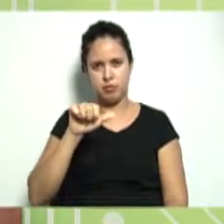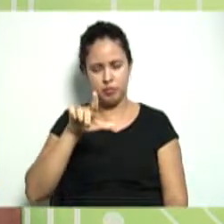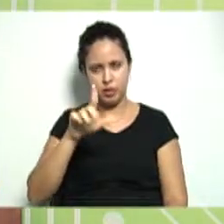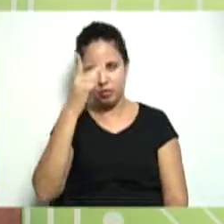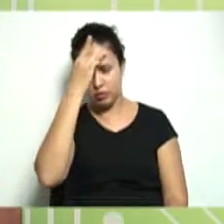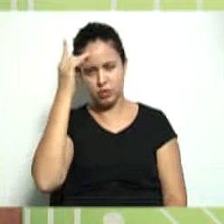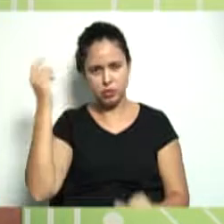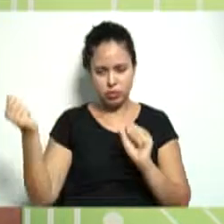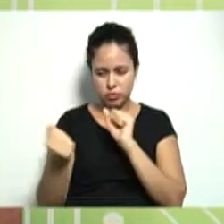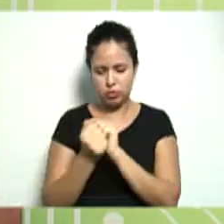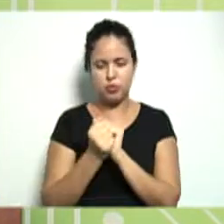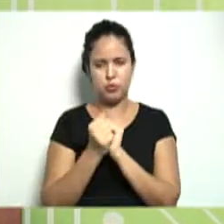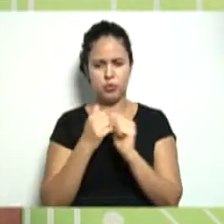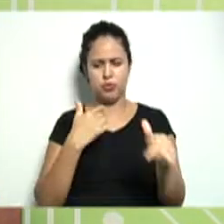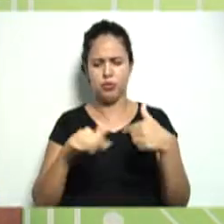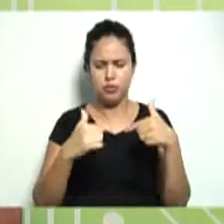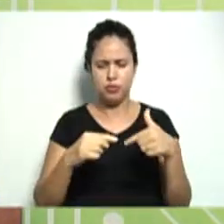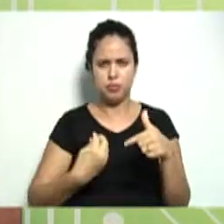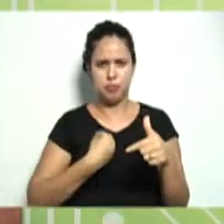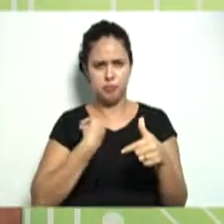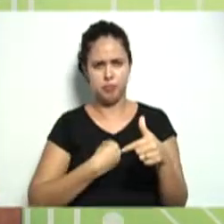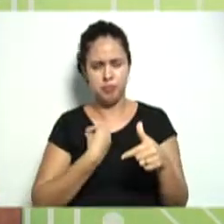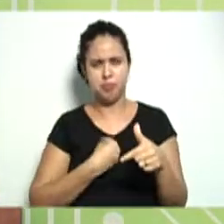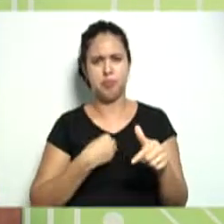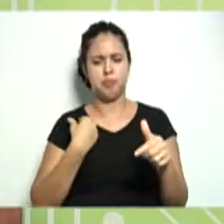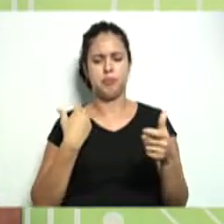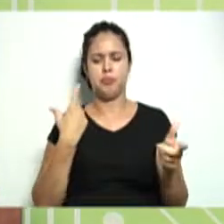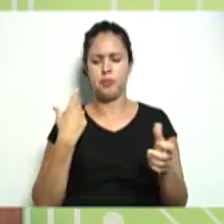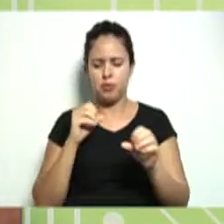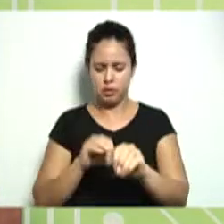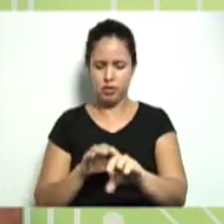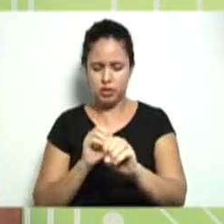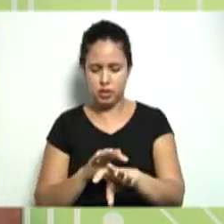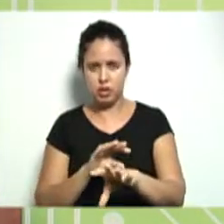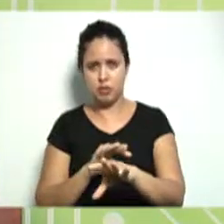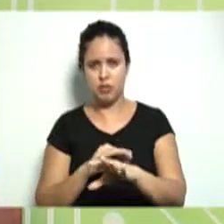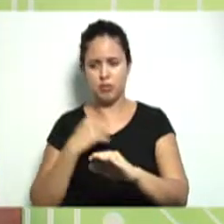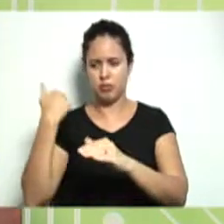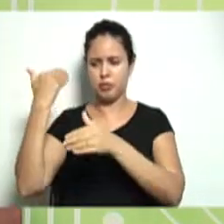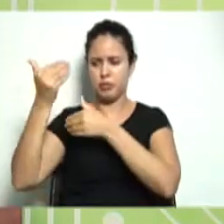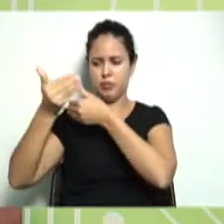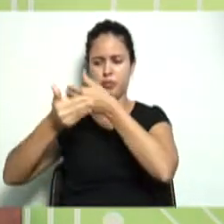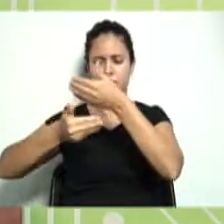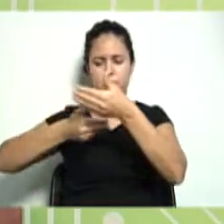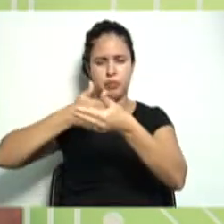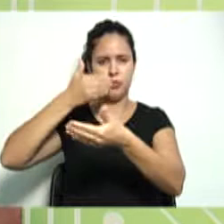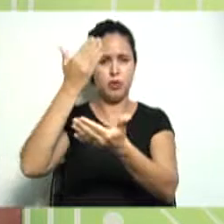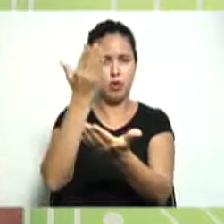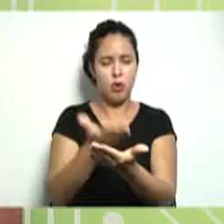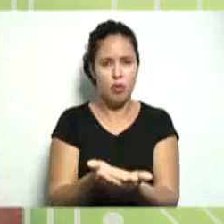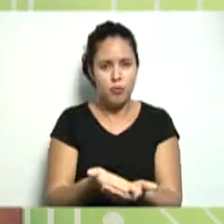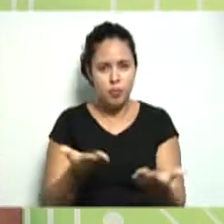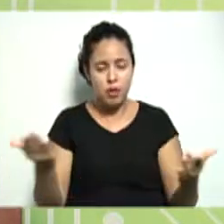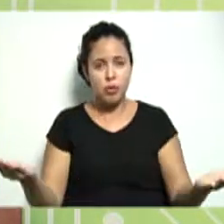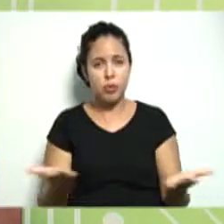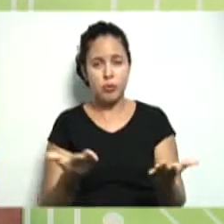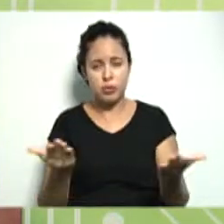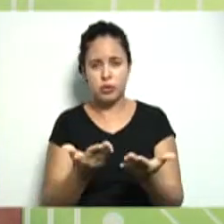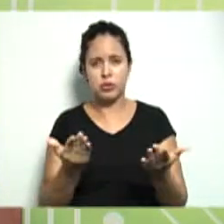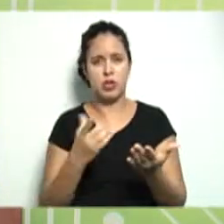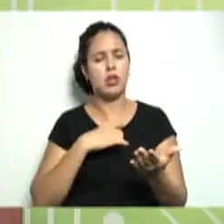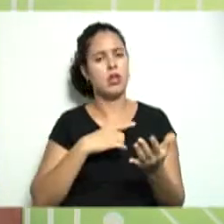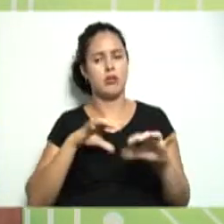as pessoas trabalhavam e as pessoas ensinavam, nos modos de produção que virão depois, existe